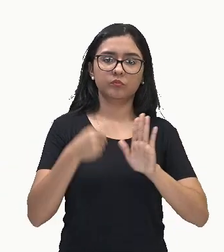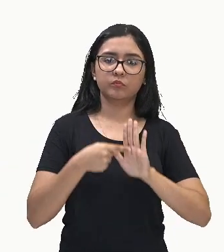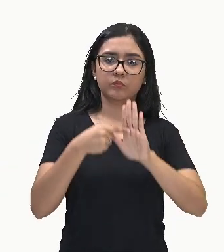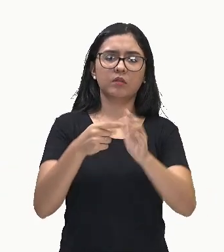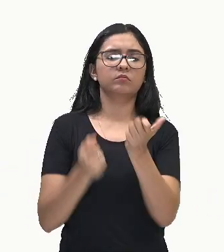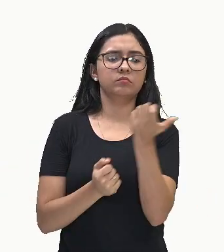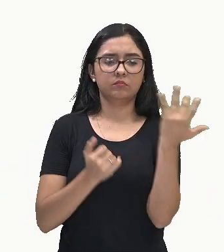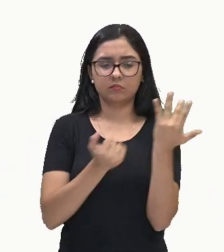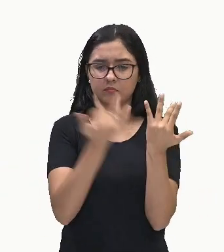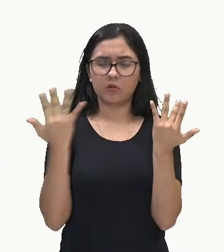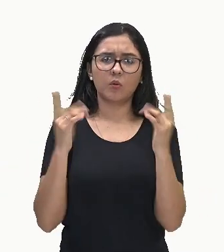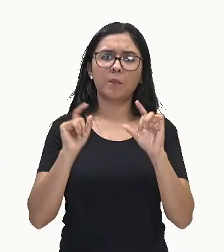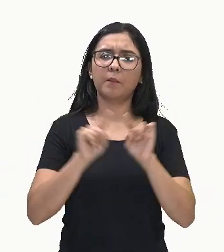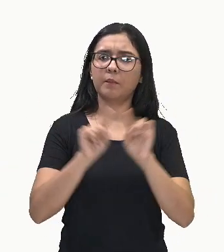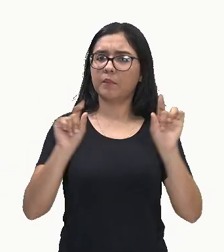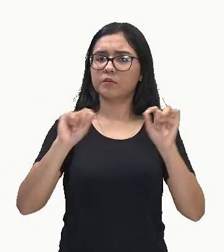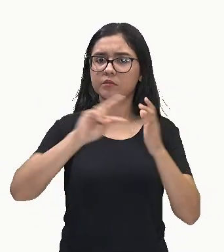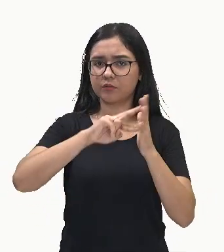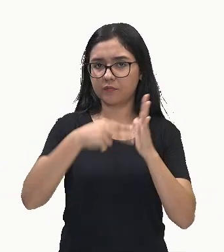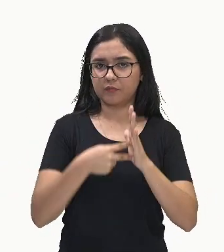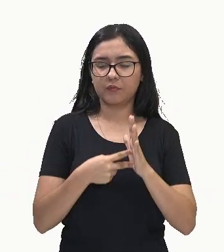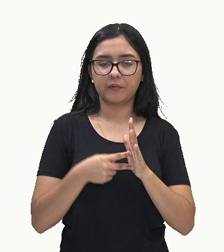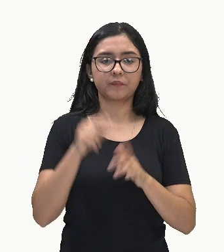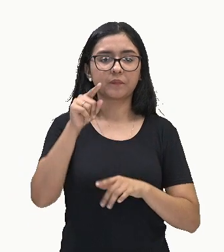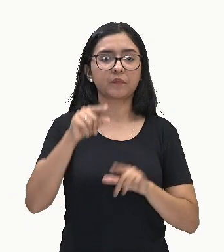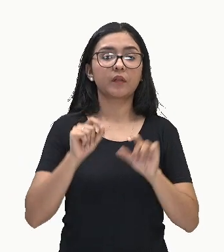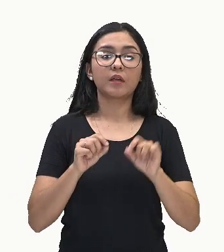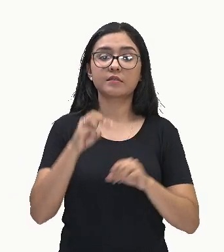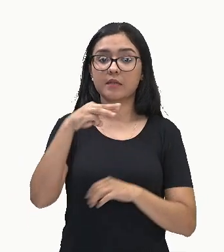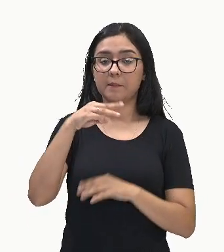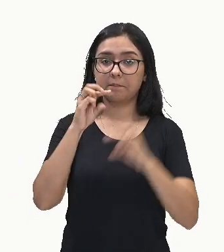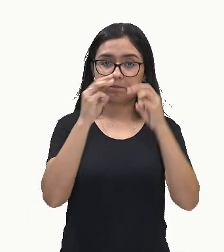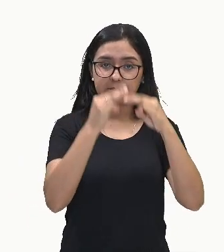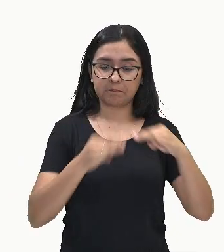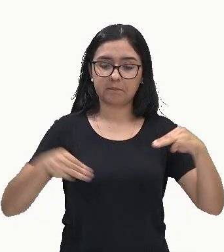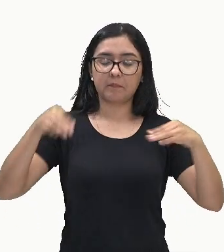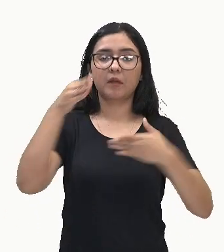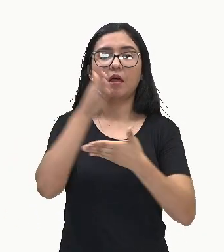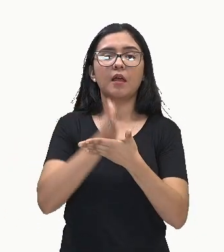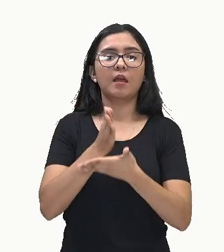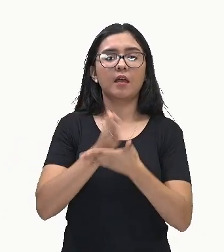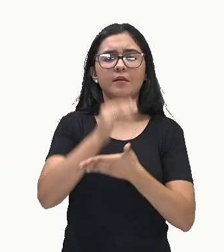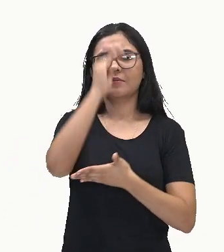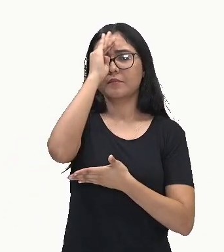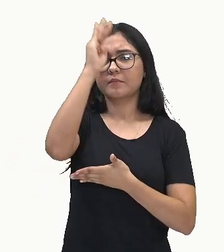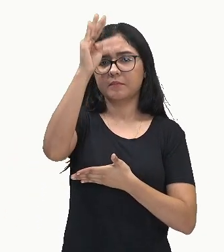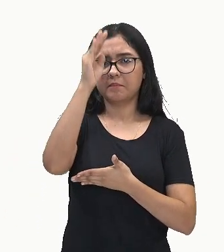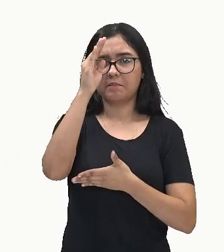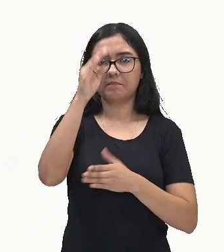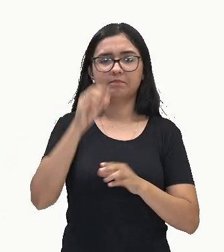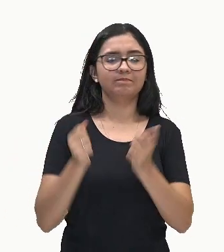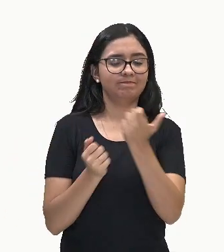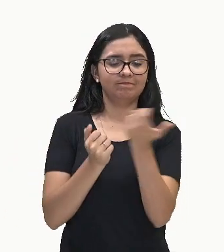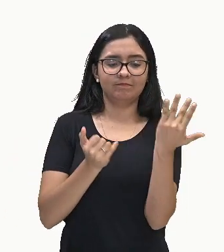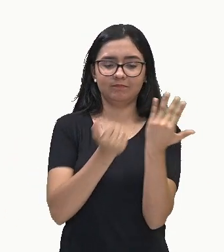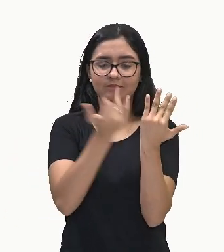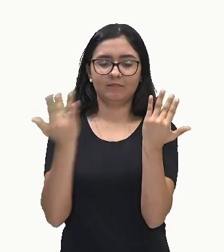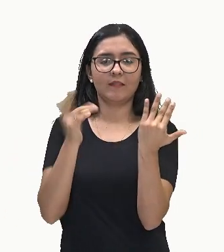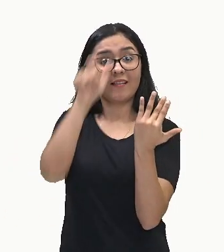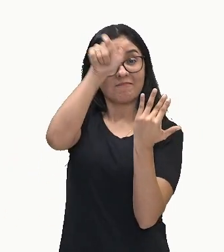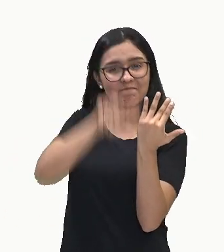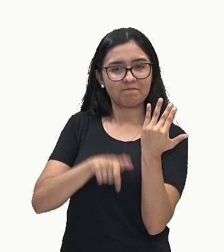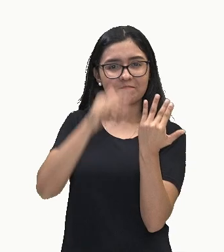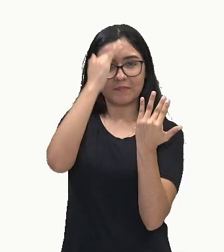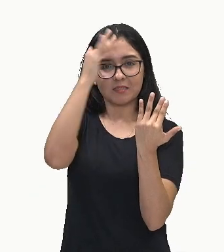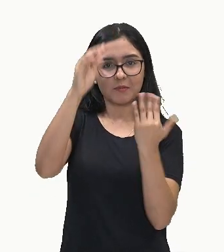o que que quer dizer isso daí pessoal essa mediana aqui é o termo Central dos nossos dados